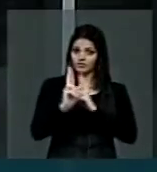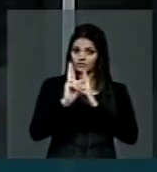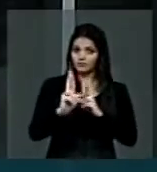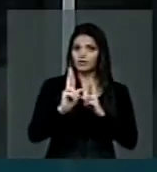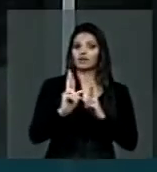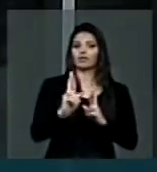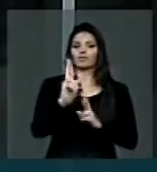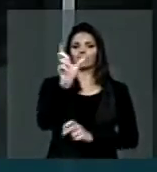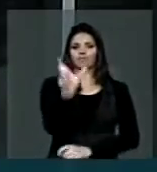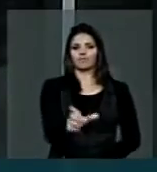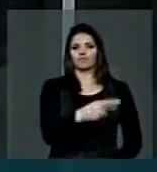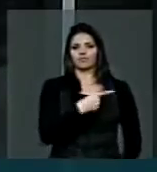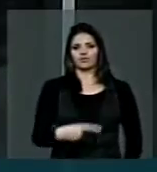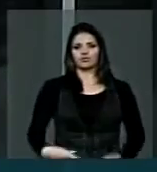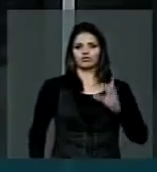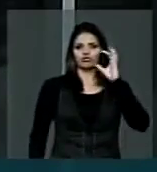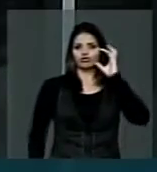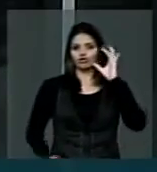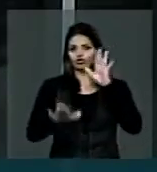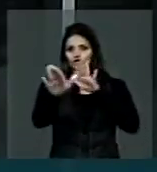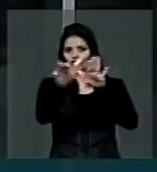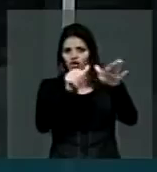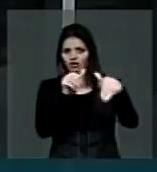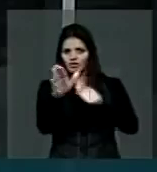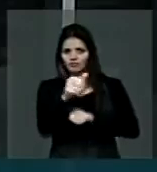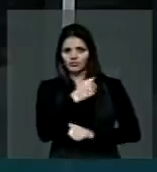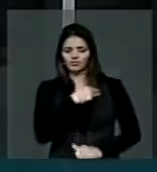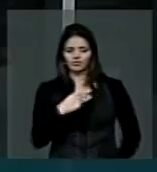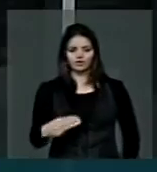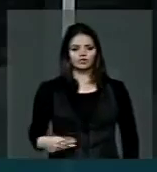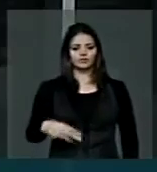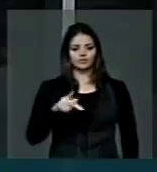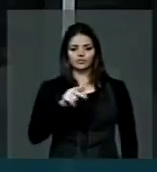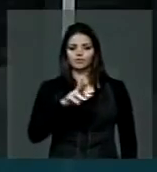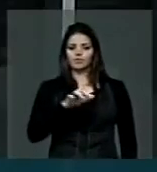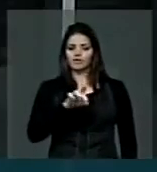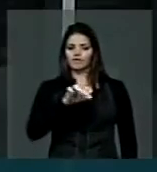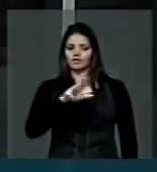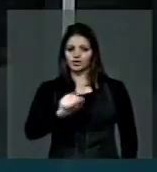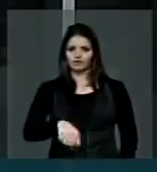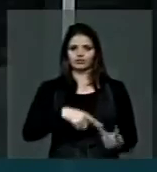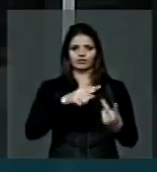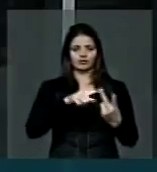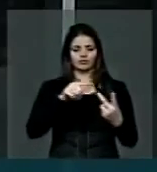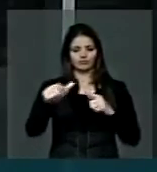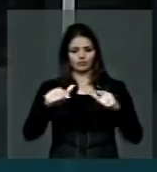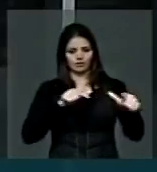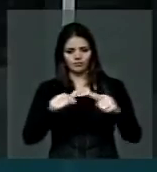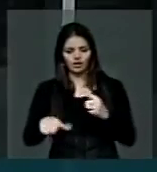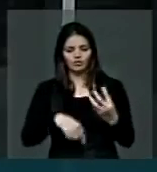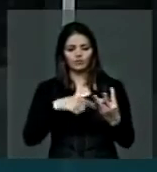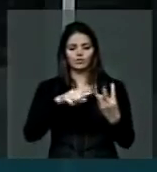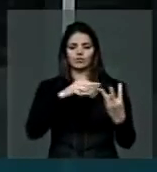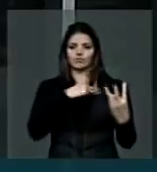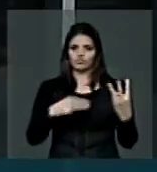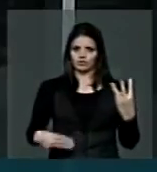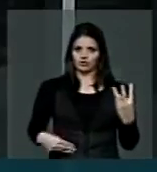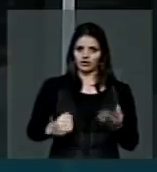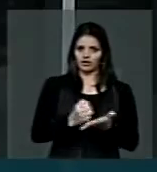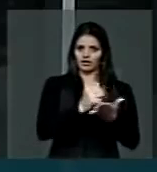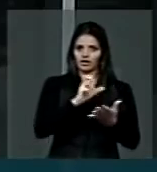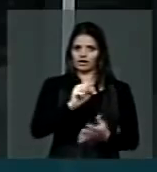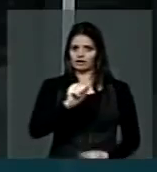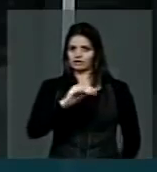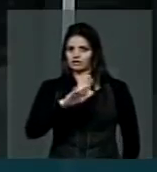República chame esses ministros da Previdência Social, ministro do Trabalho, da Casa Civil e